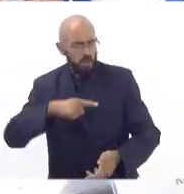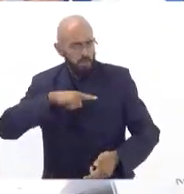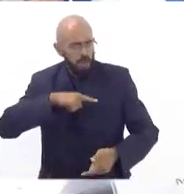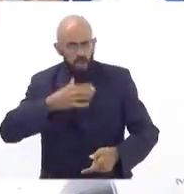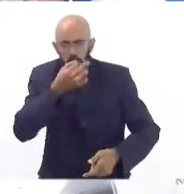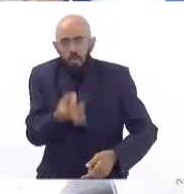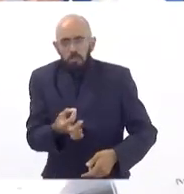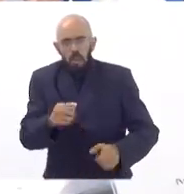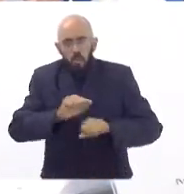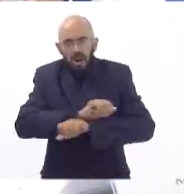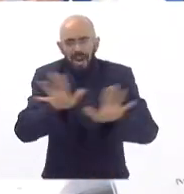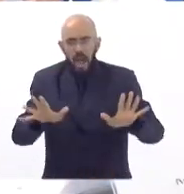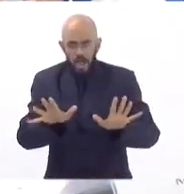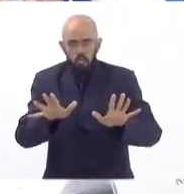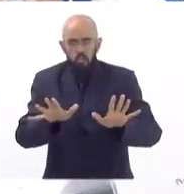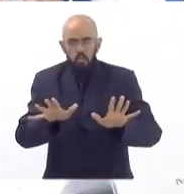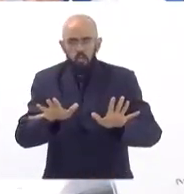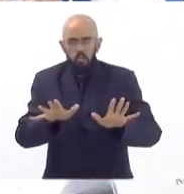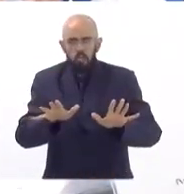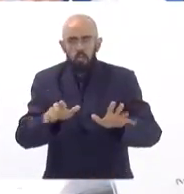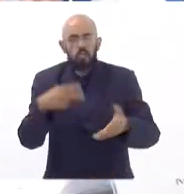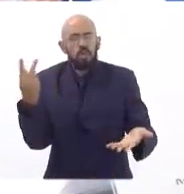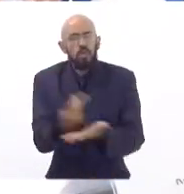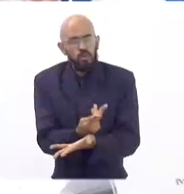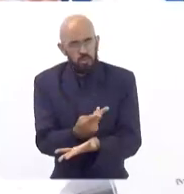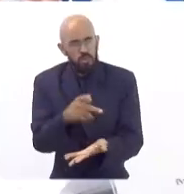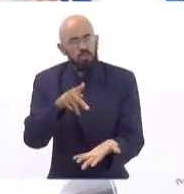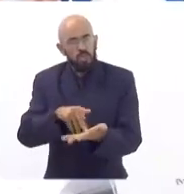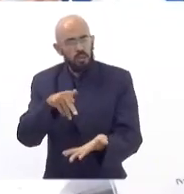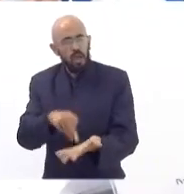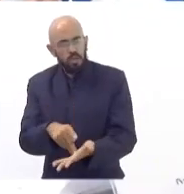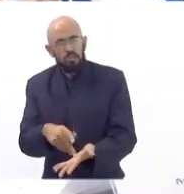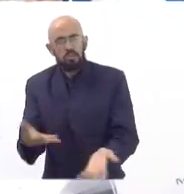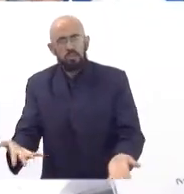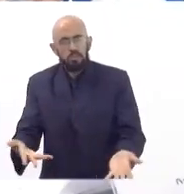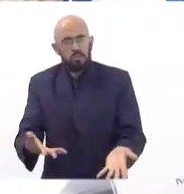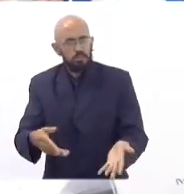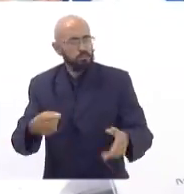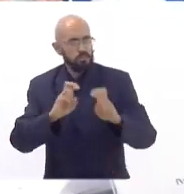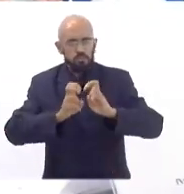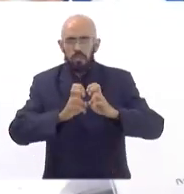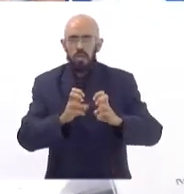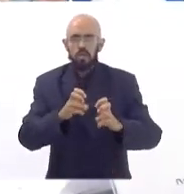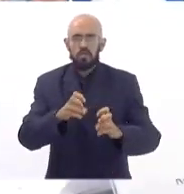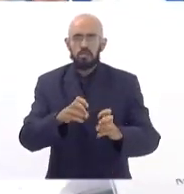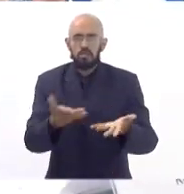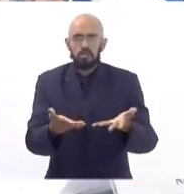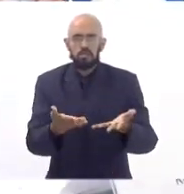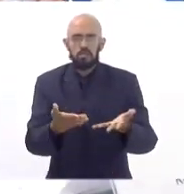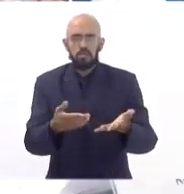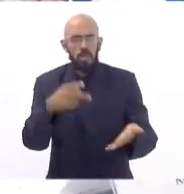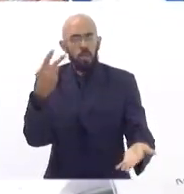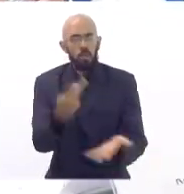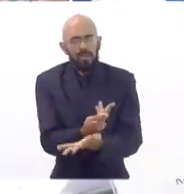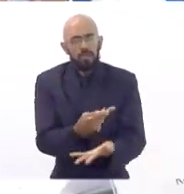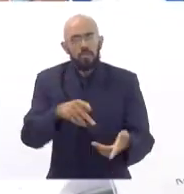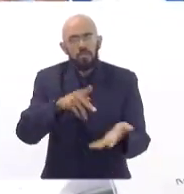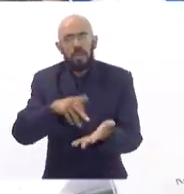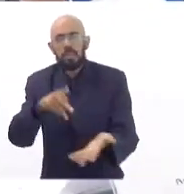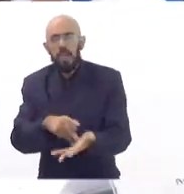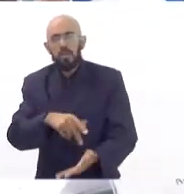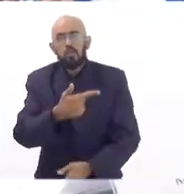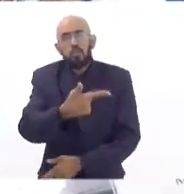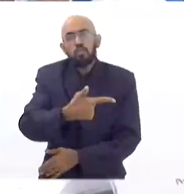posicionamento Claro e de feridos o que tá acontecendo de fato não está nos trens da SuperVia está acontecendo de fato C